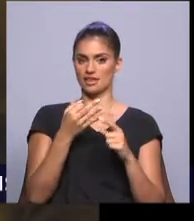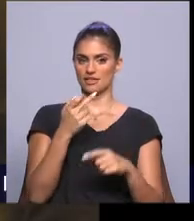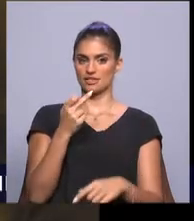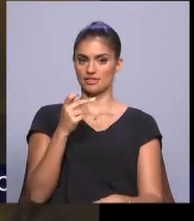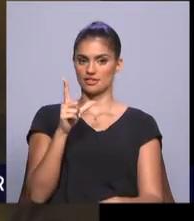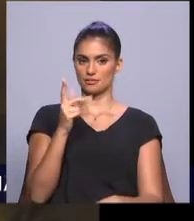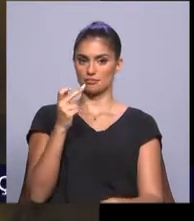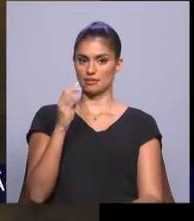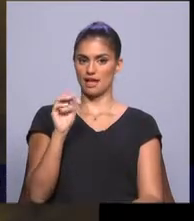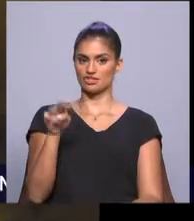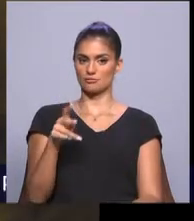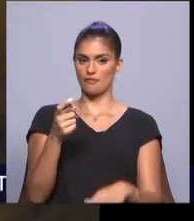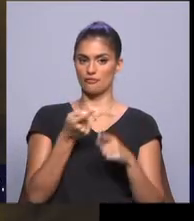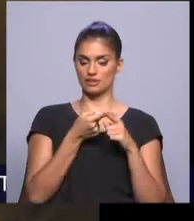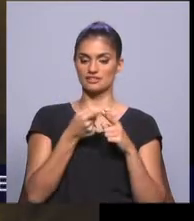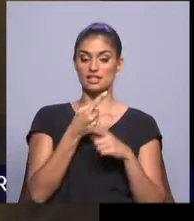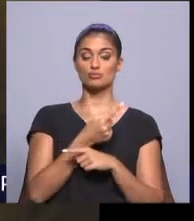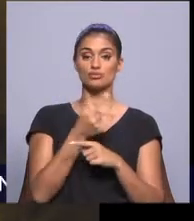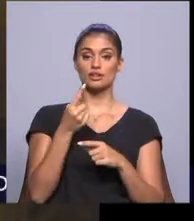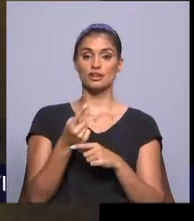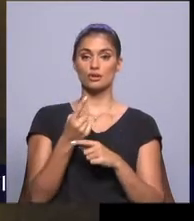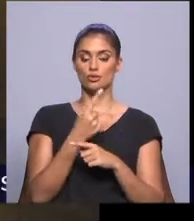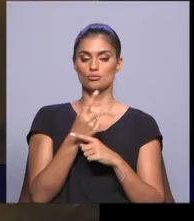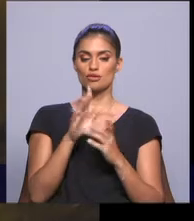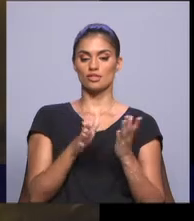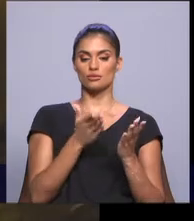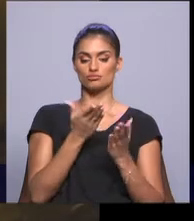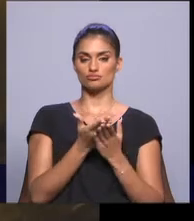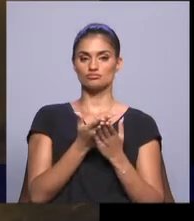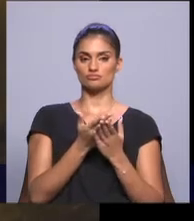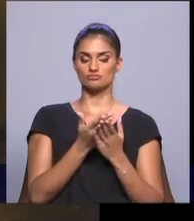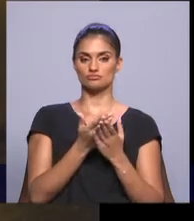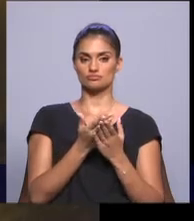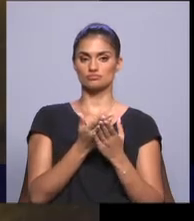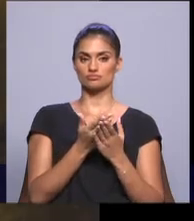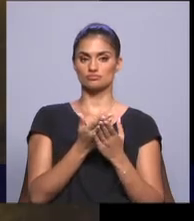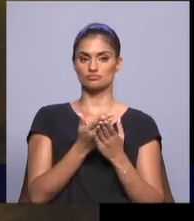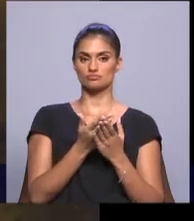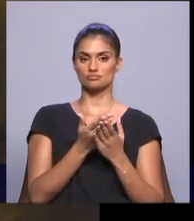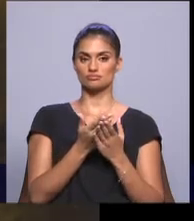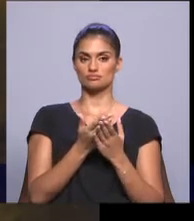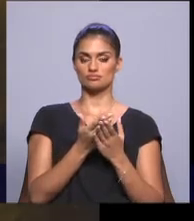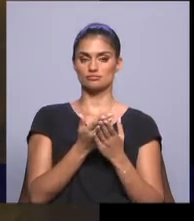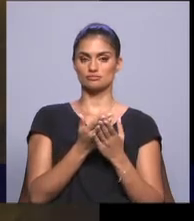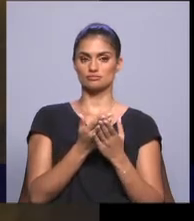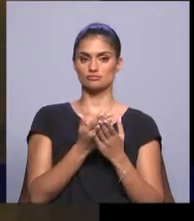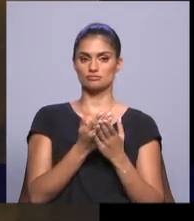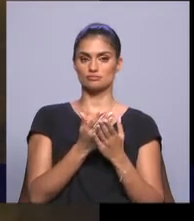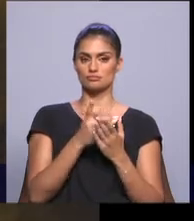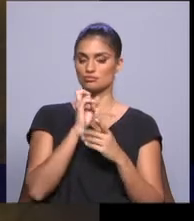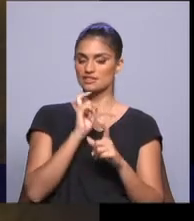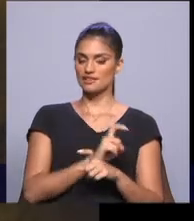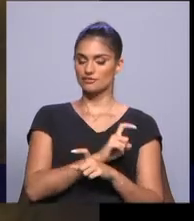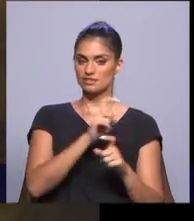E isto foi interessantíssimo, Daniel, porque permitiu que os membros desta missão pudessem avisar